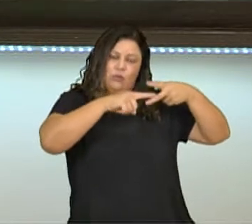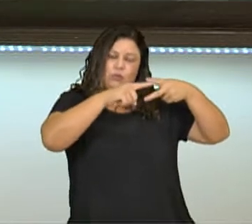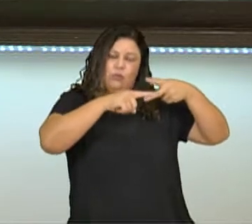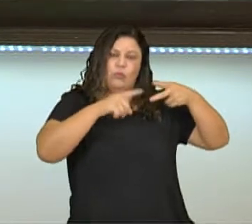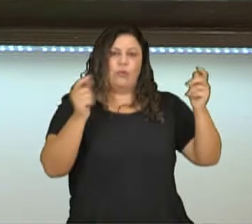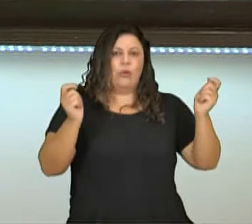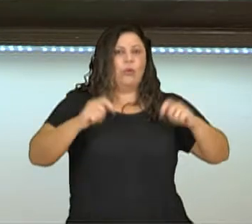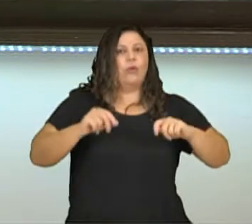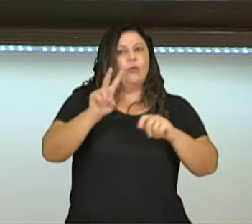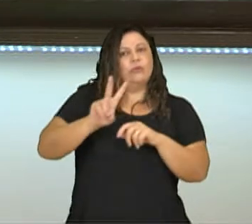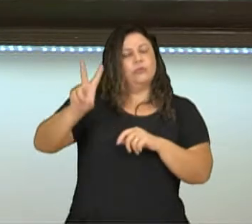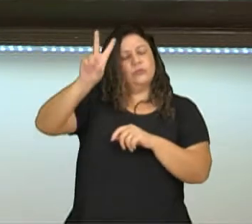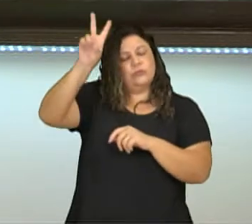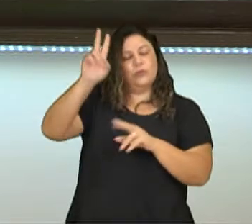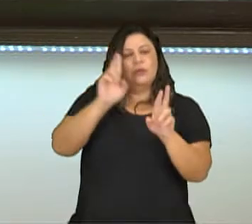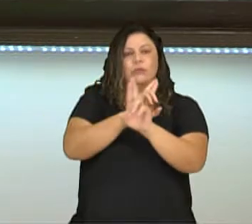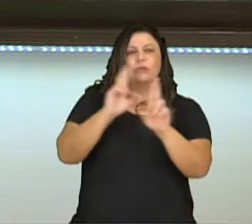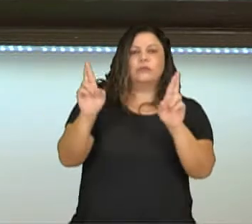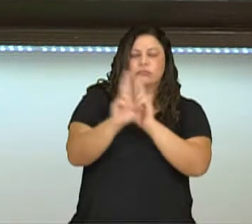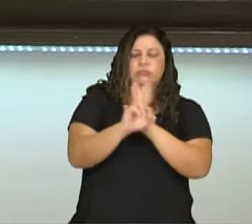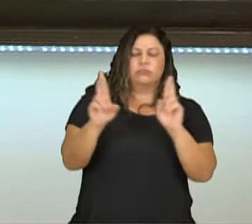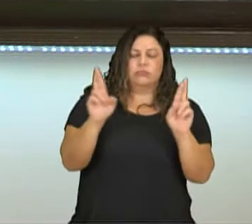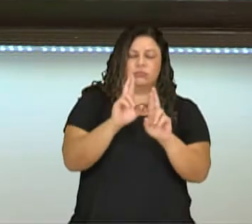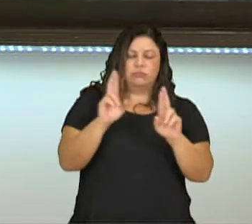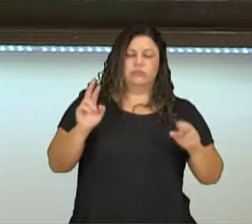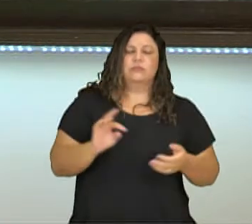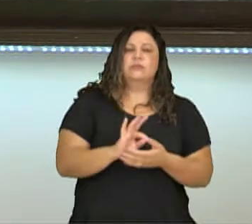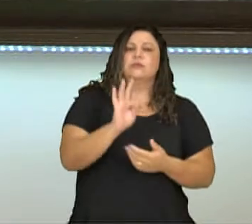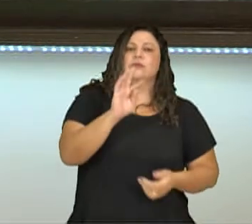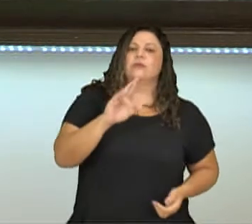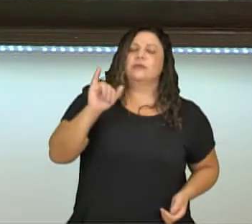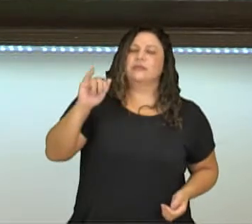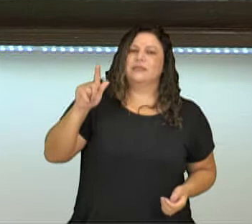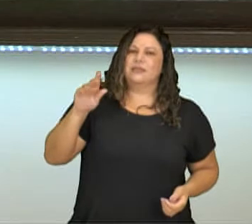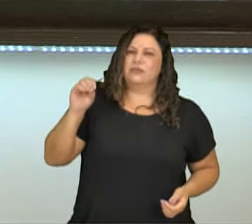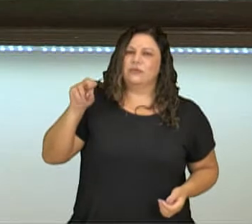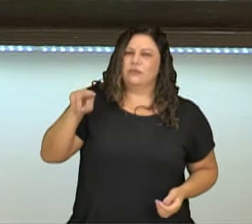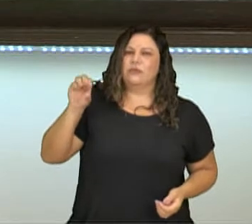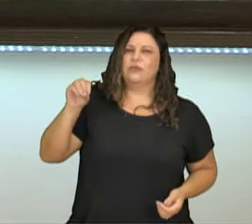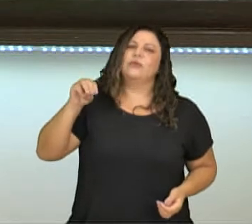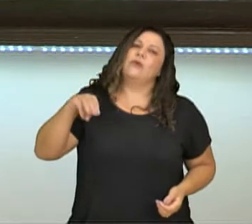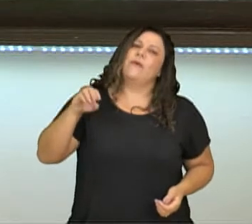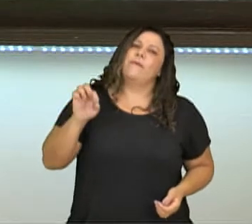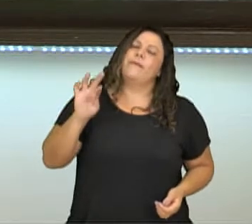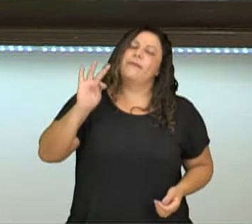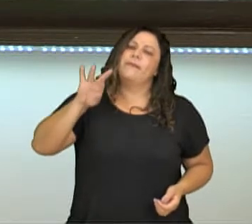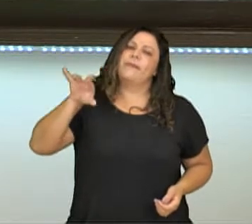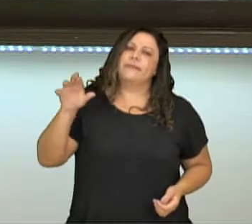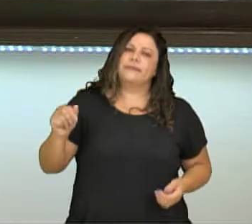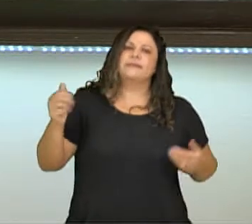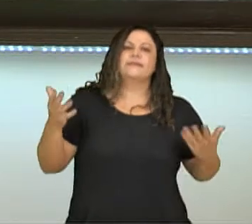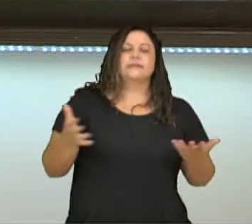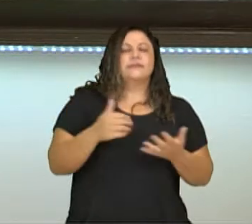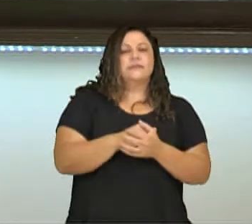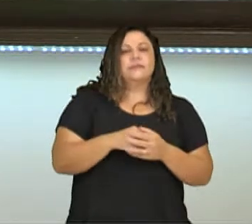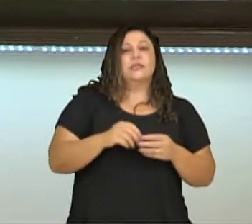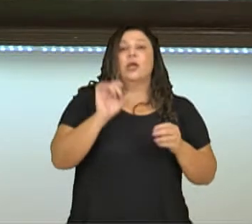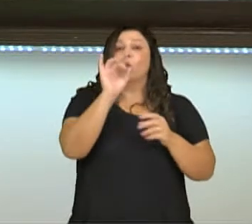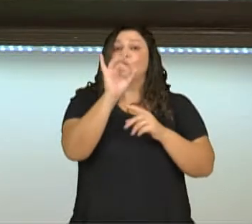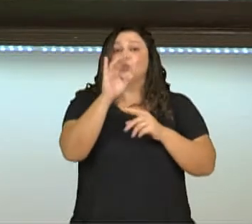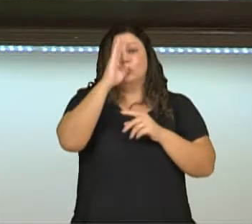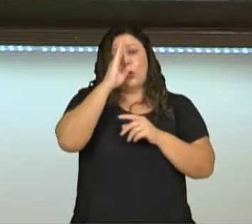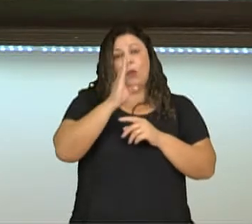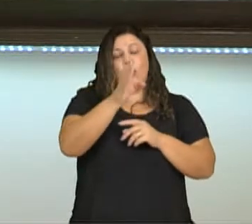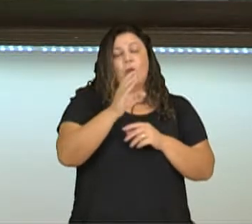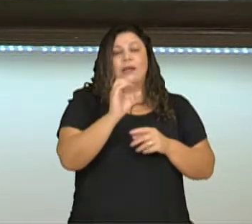temos os valores de relações trigonométricas, seno, cosseno, tangente e as suas inversas, somente para os ângulos que vão